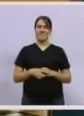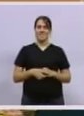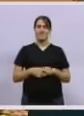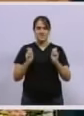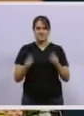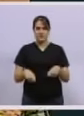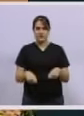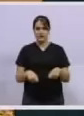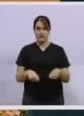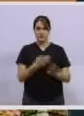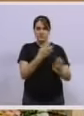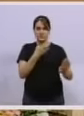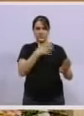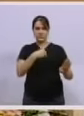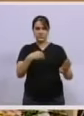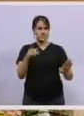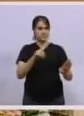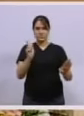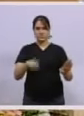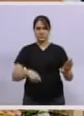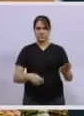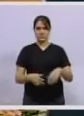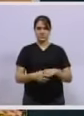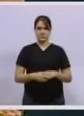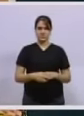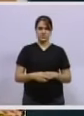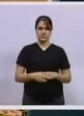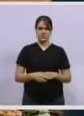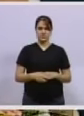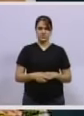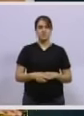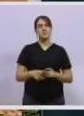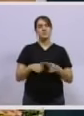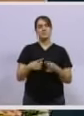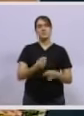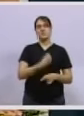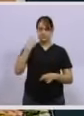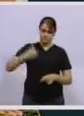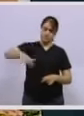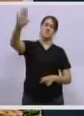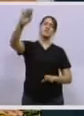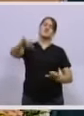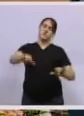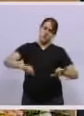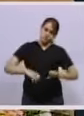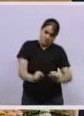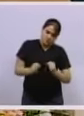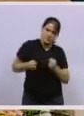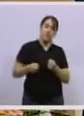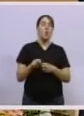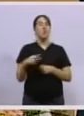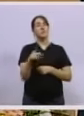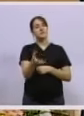Tem jeito de divorciar dos filhos? Não. Tem não. Só que você vai ter que sacrificar o resto da vida, não vai? Mas você não quer? Ou quer que ele morra